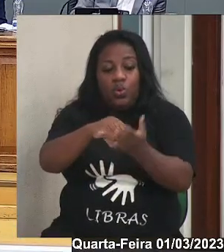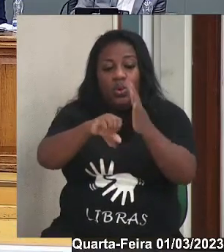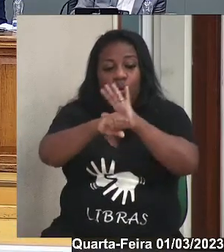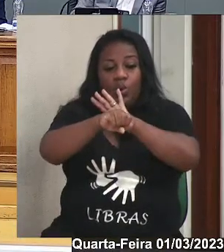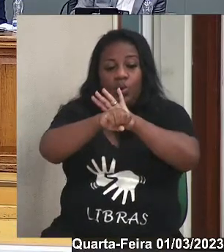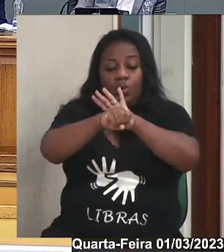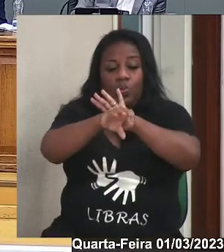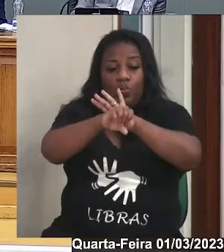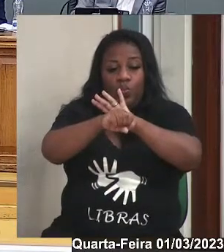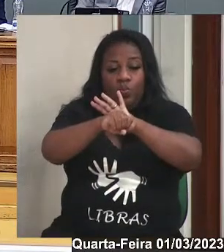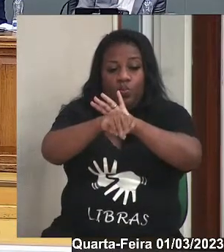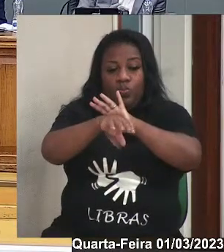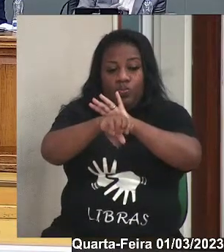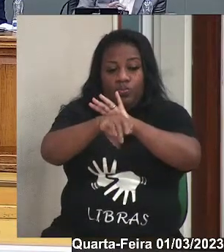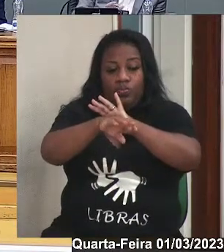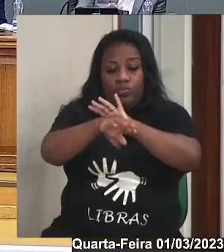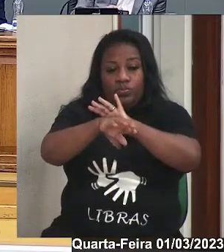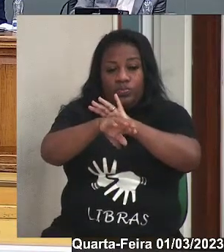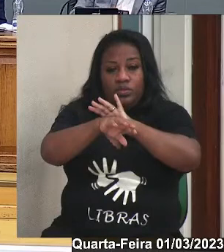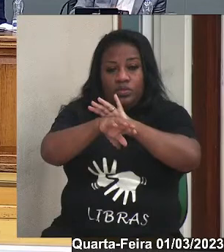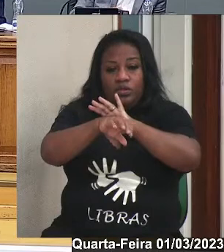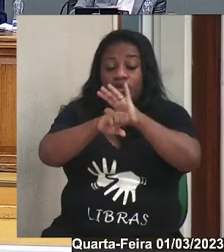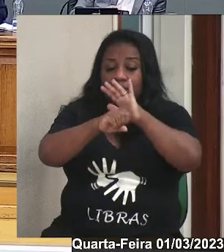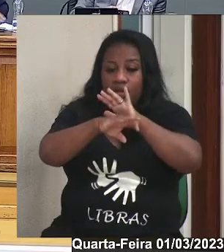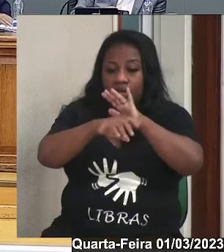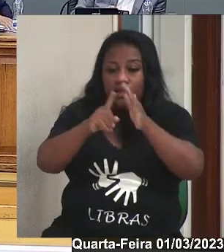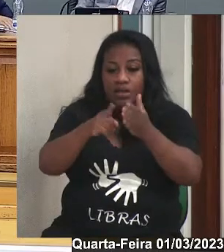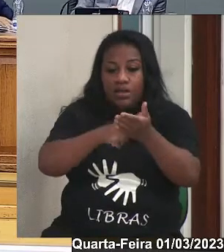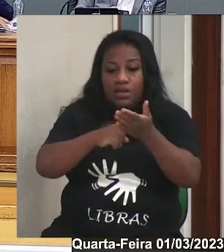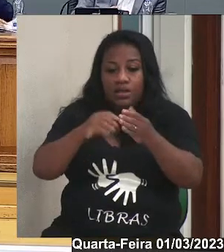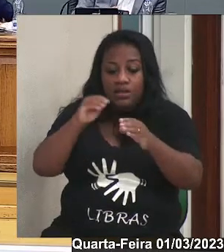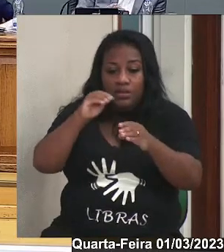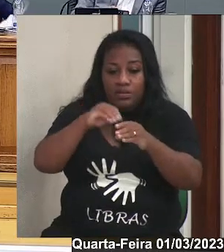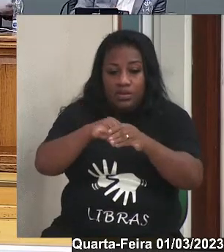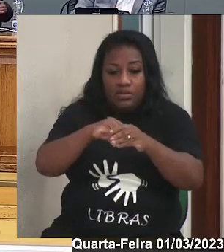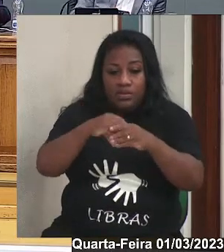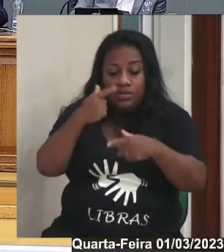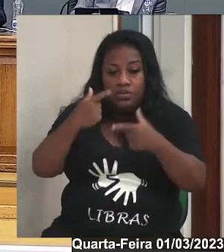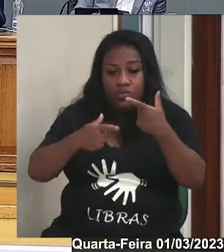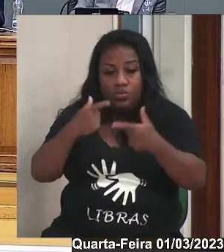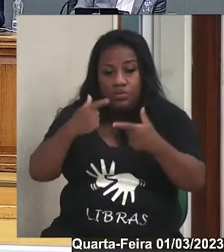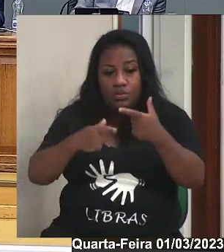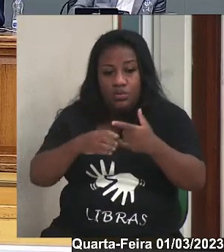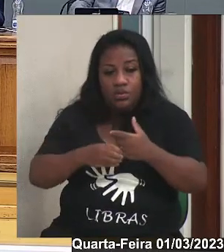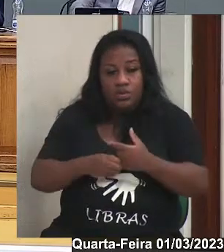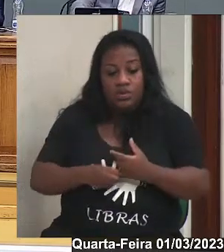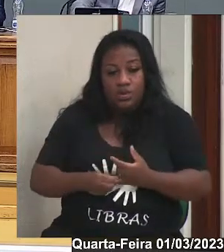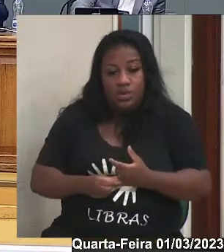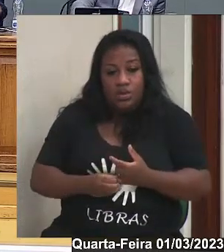A indicação número 46/2023 está em votação e em discussão.